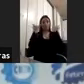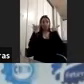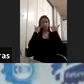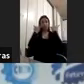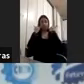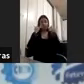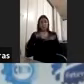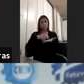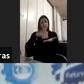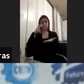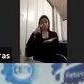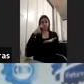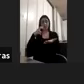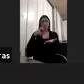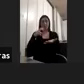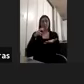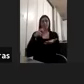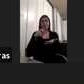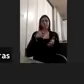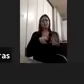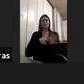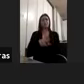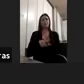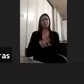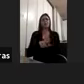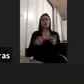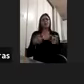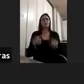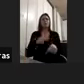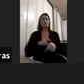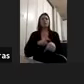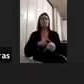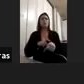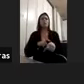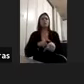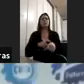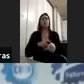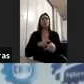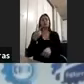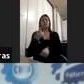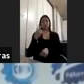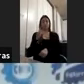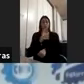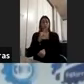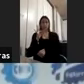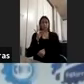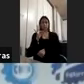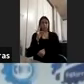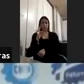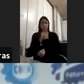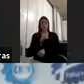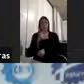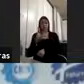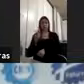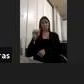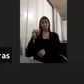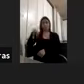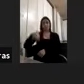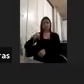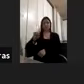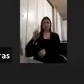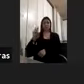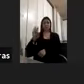teu marido? De qual turno que é? É do segundo, Anderson, do segundo turno. Aí, né, ele foi levar o exame dele